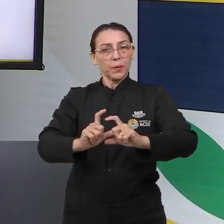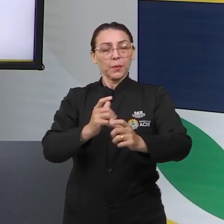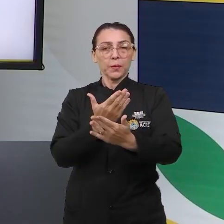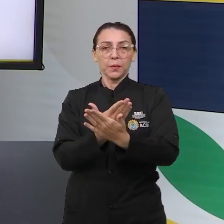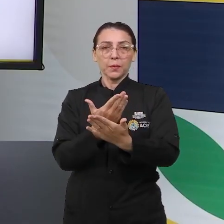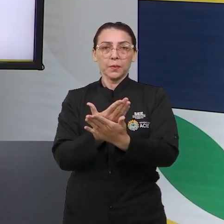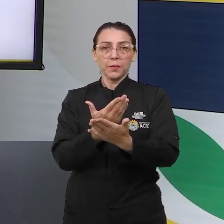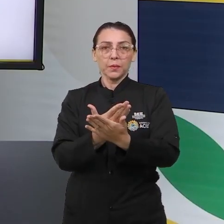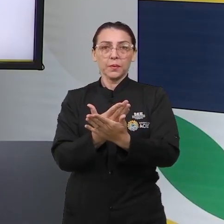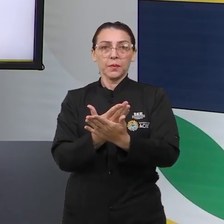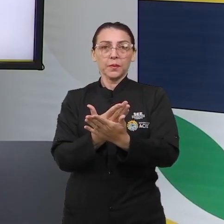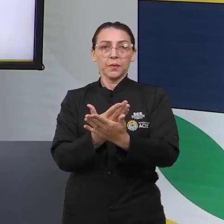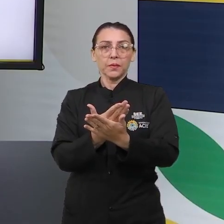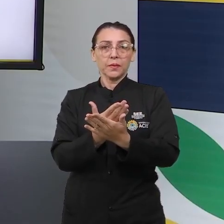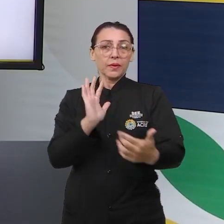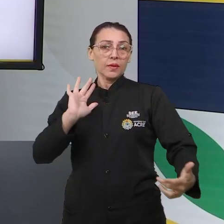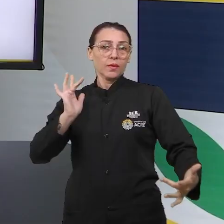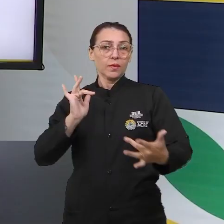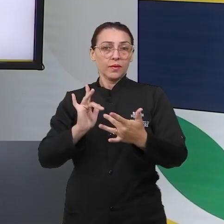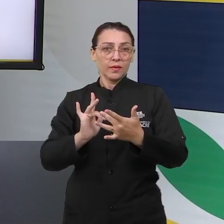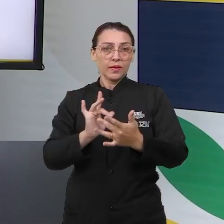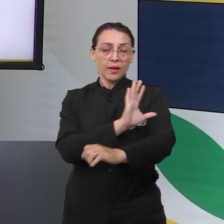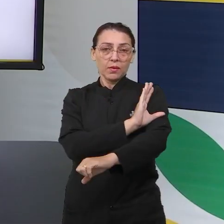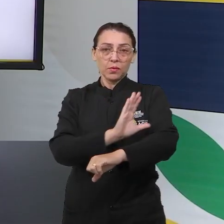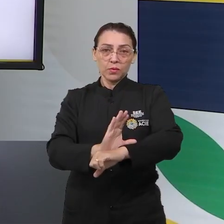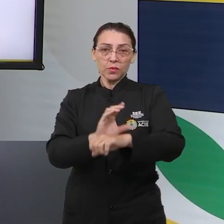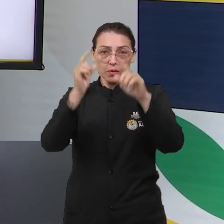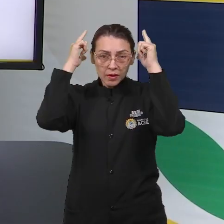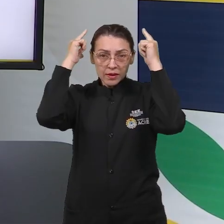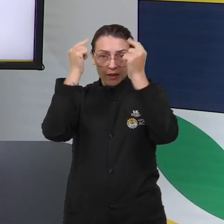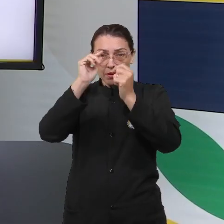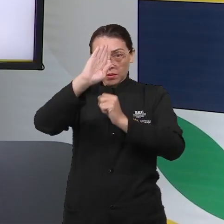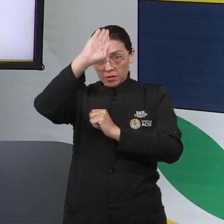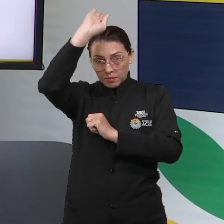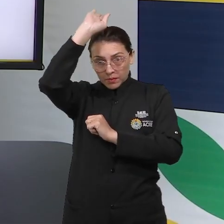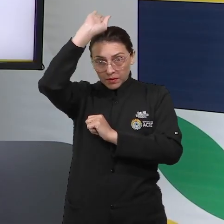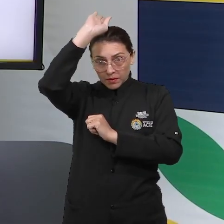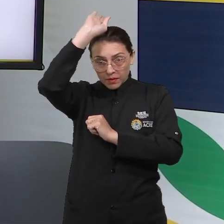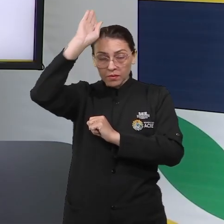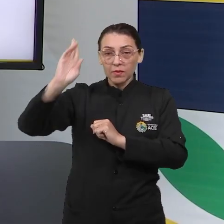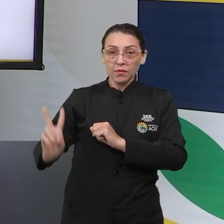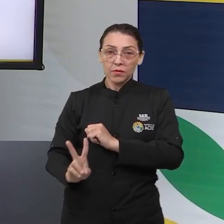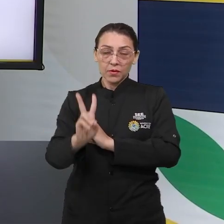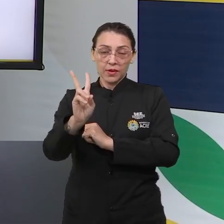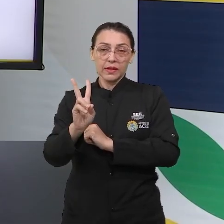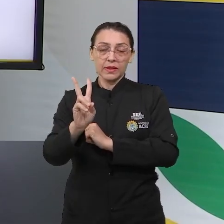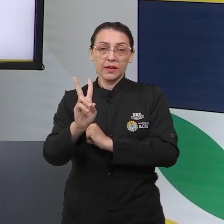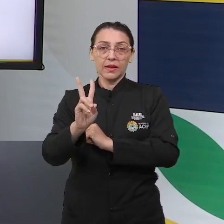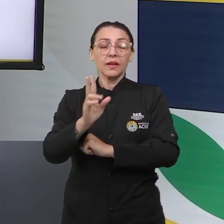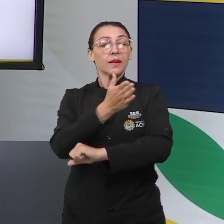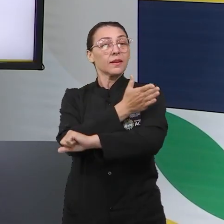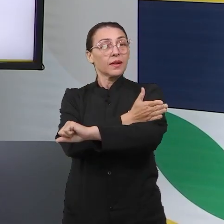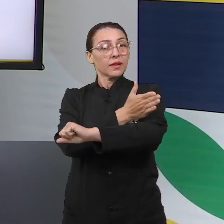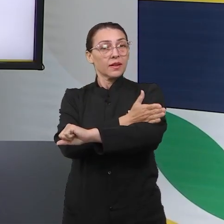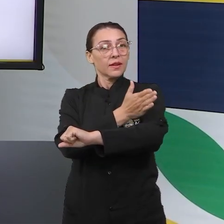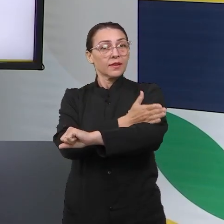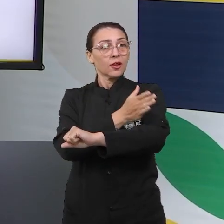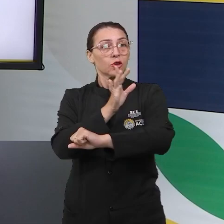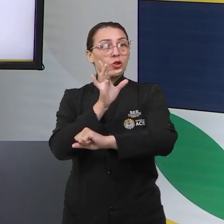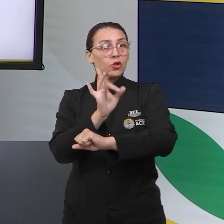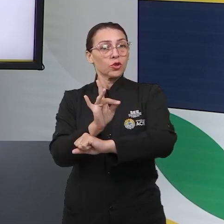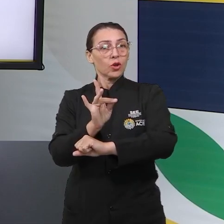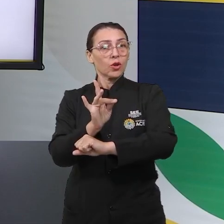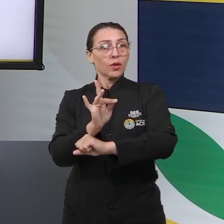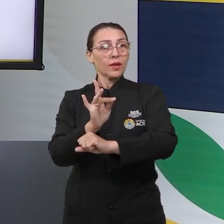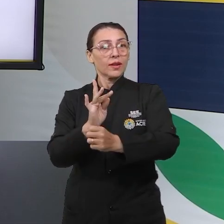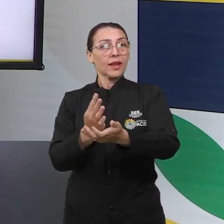estudos da Antiguidade Clássica, da cultura greco-romana. É uma valorização grande na Idade Média apenas do